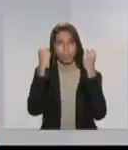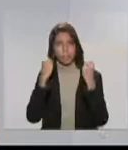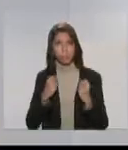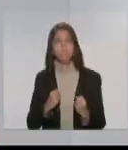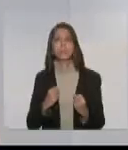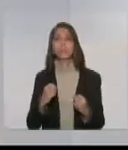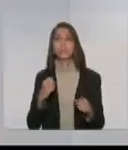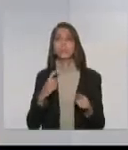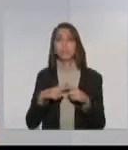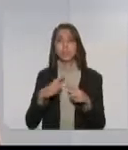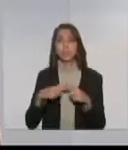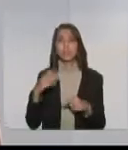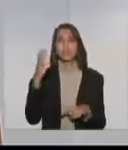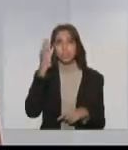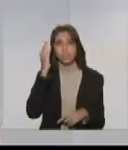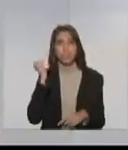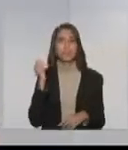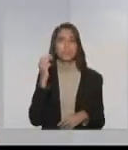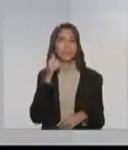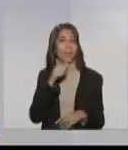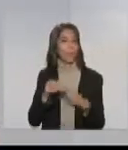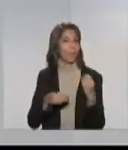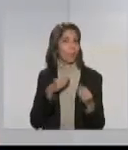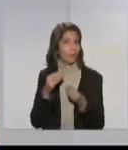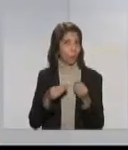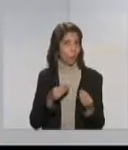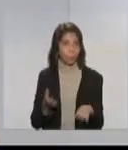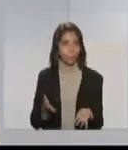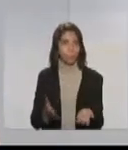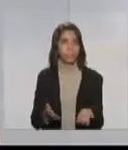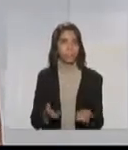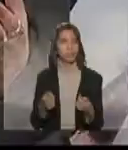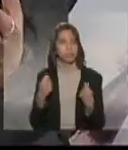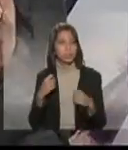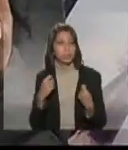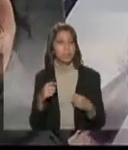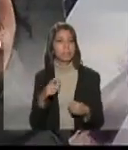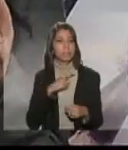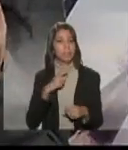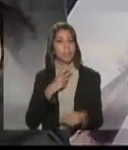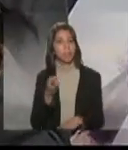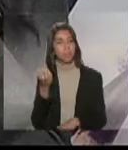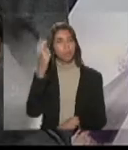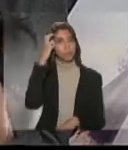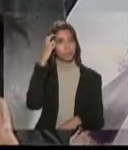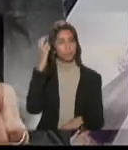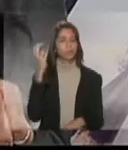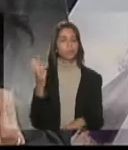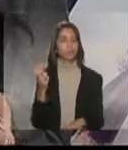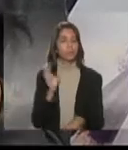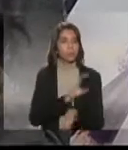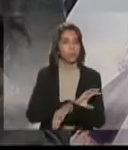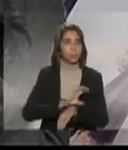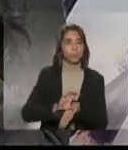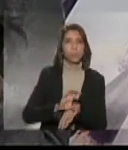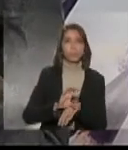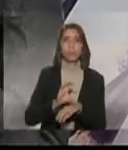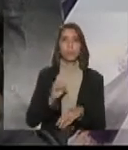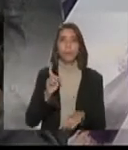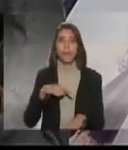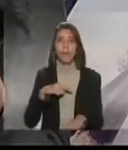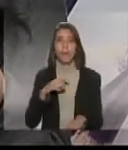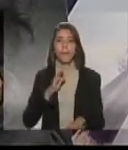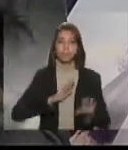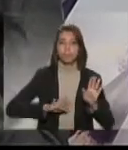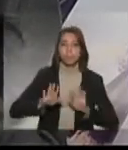testemunhas porque nós sabemos como as mulheres são nem a mulher que então instaurar uma cultura é a cultura